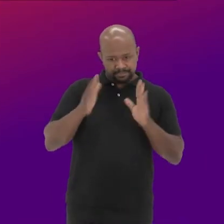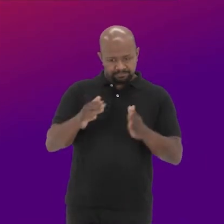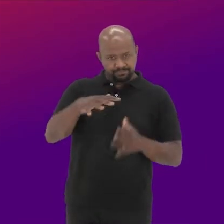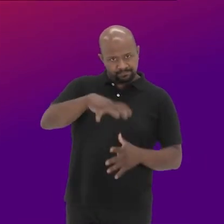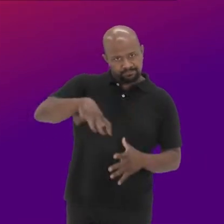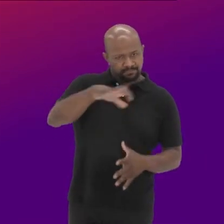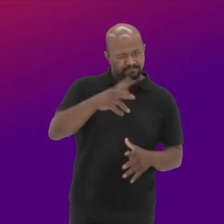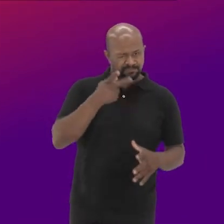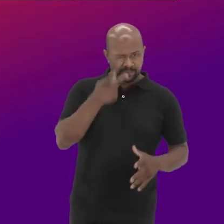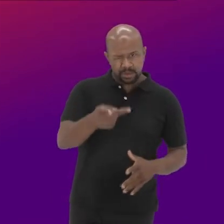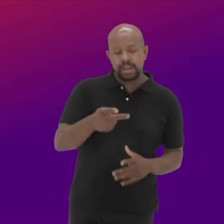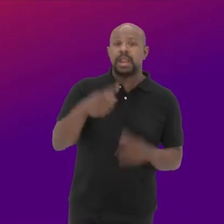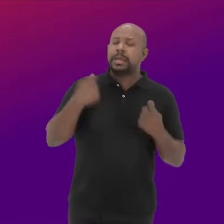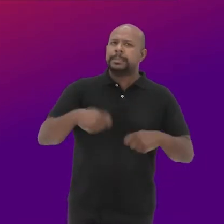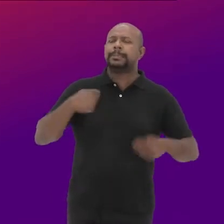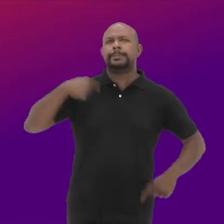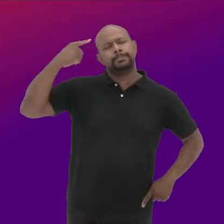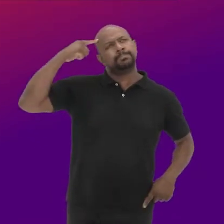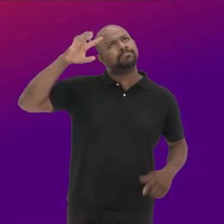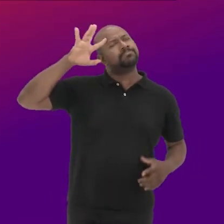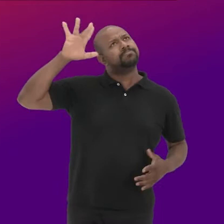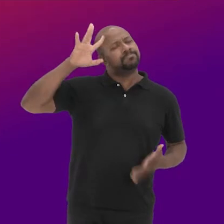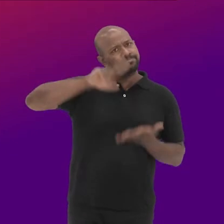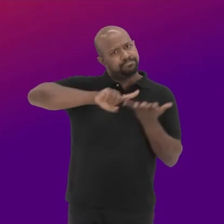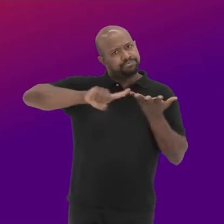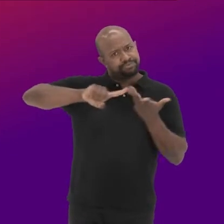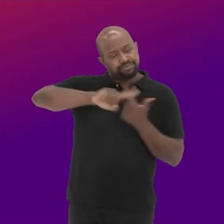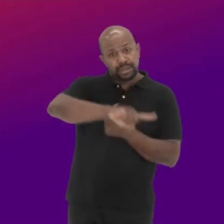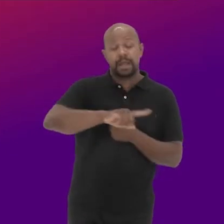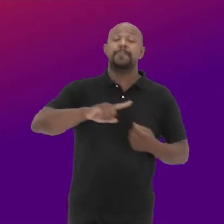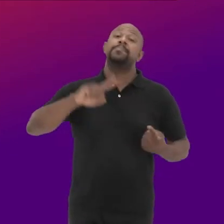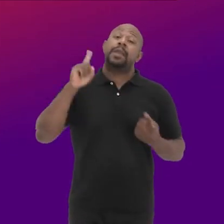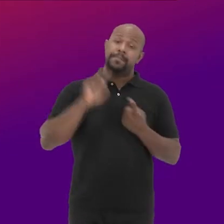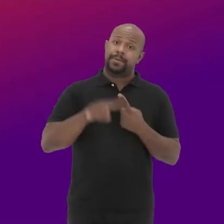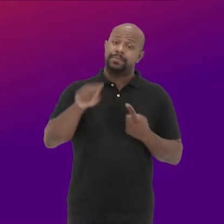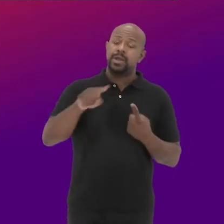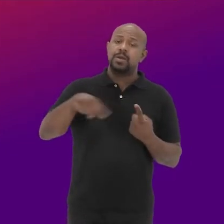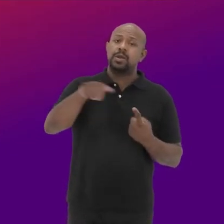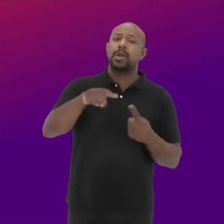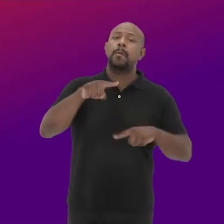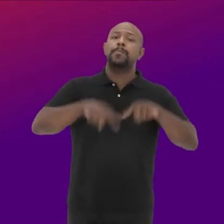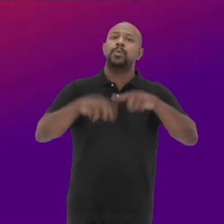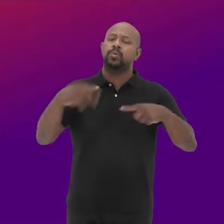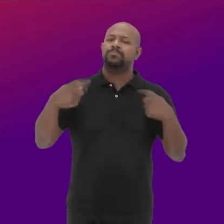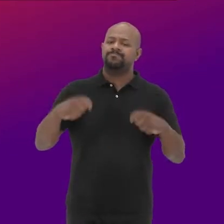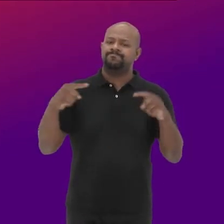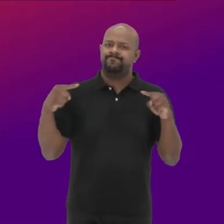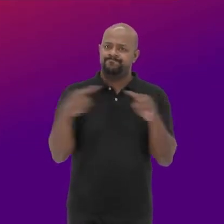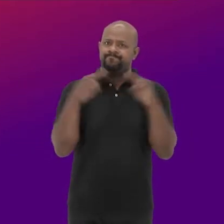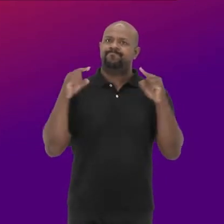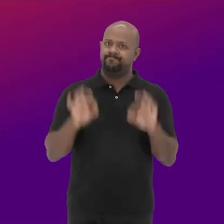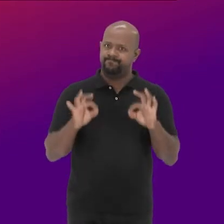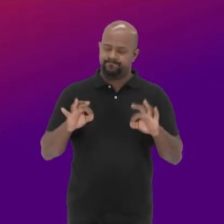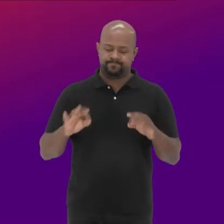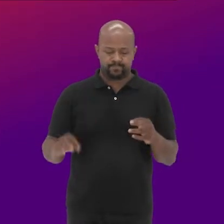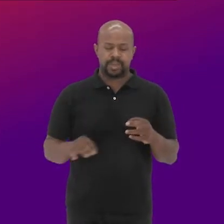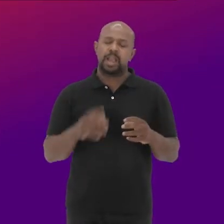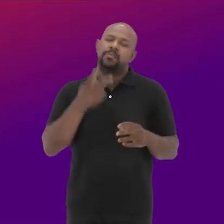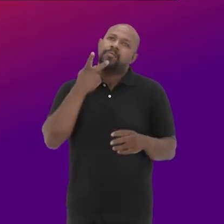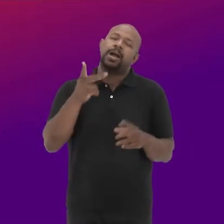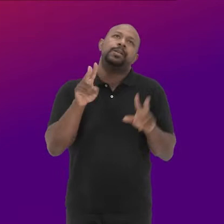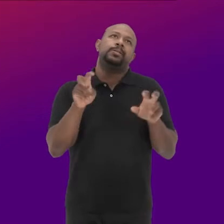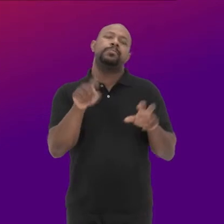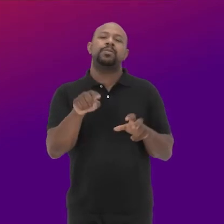qual me refiro, é necessário considerar diversas coisas. Primeiro, que o desenho do produto seja adequado.